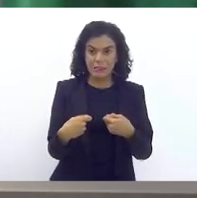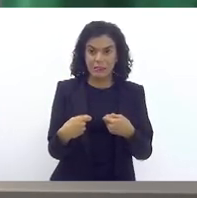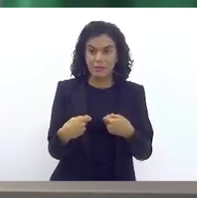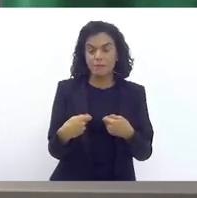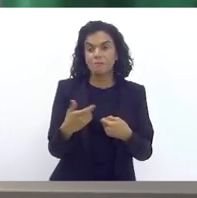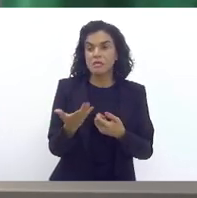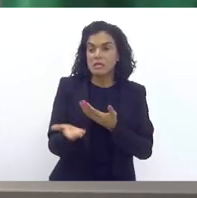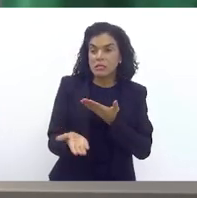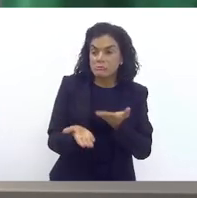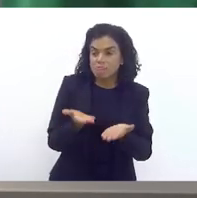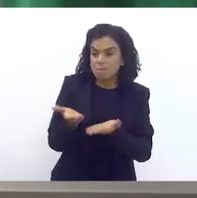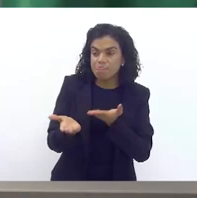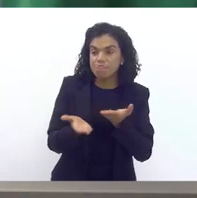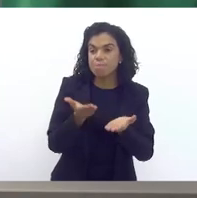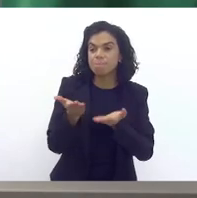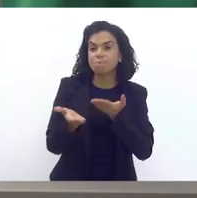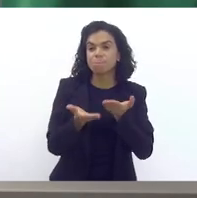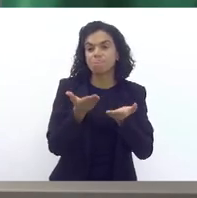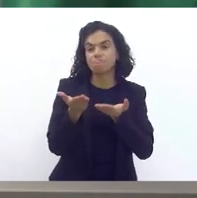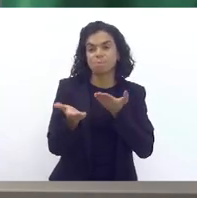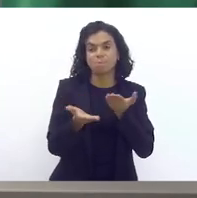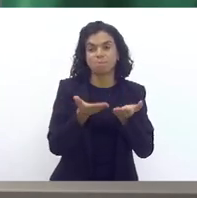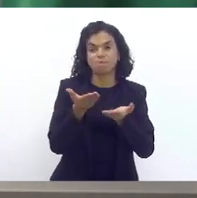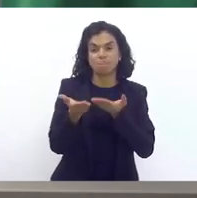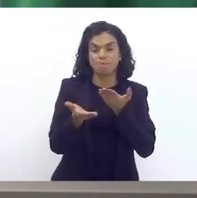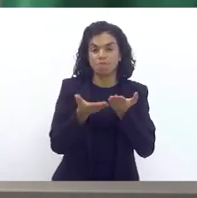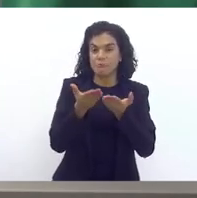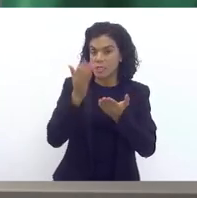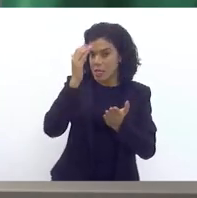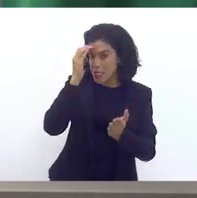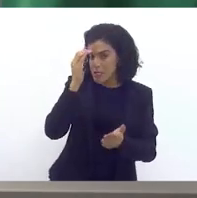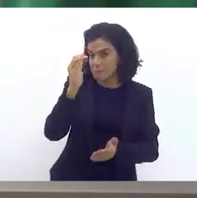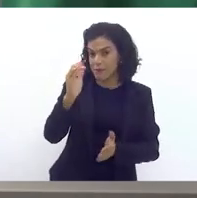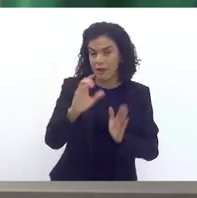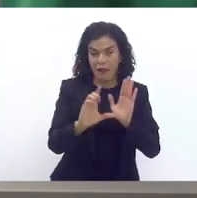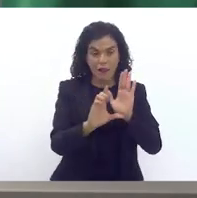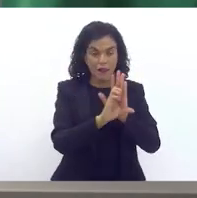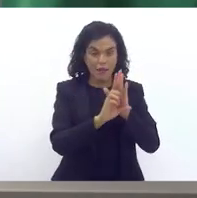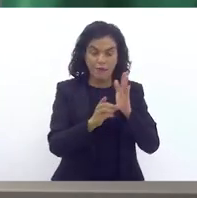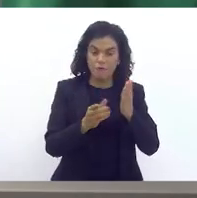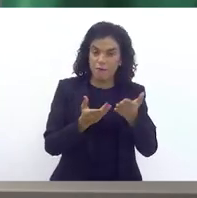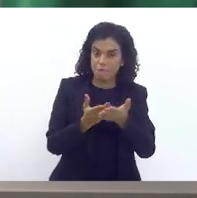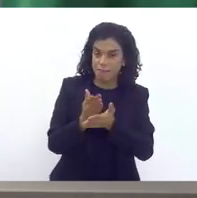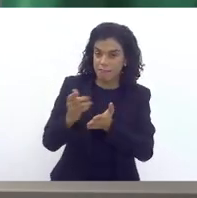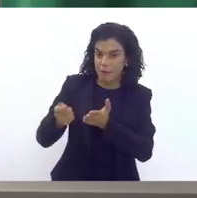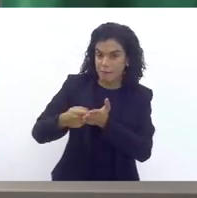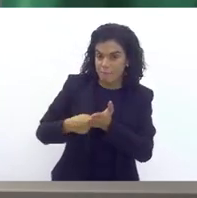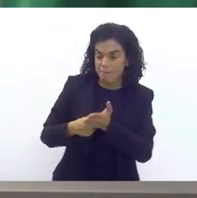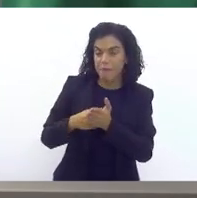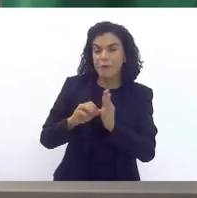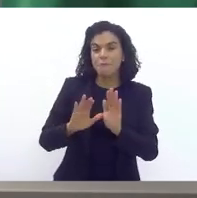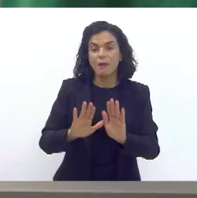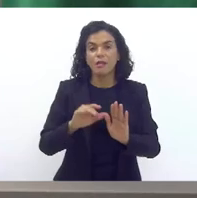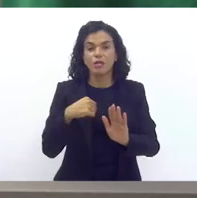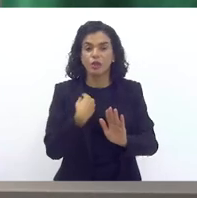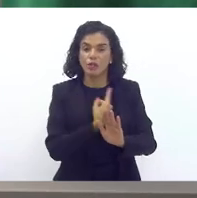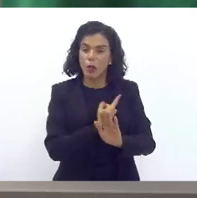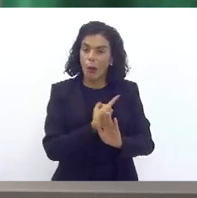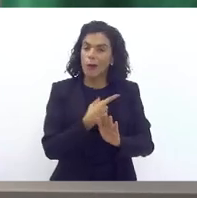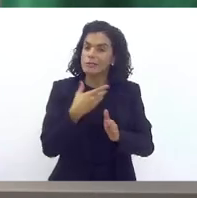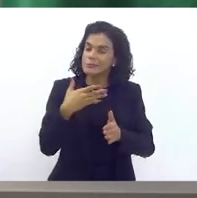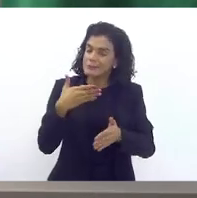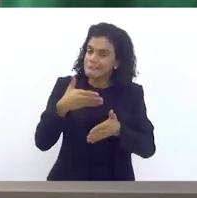de atender a lei que foi sancionada, mas nós